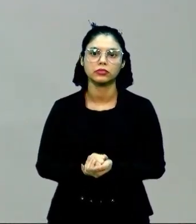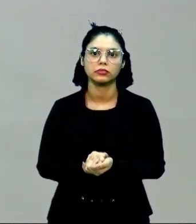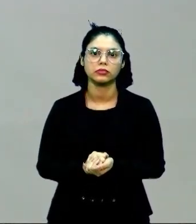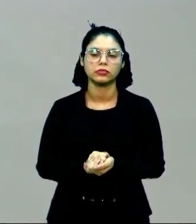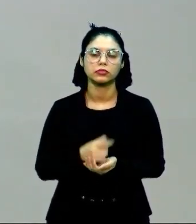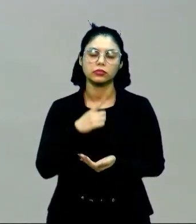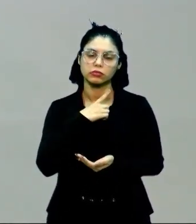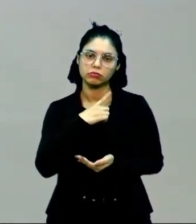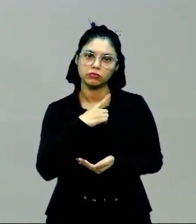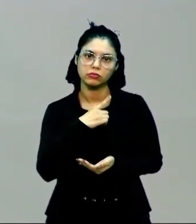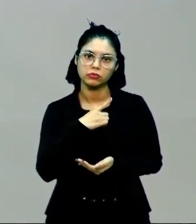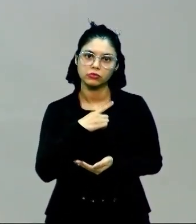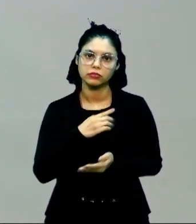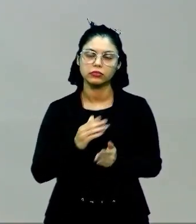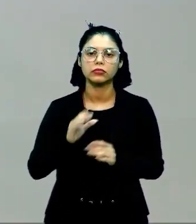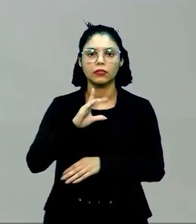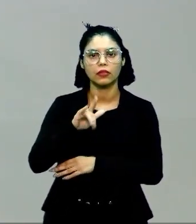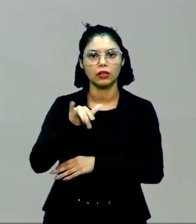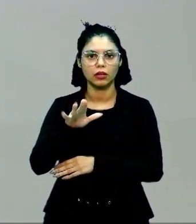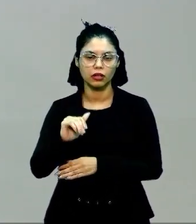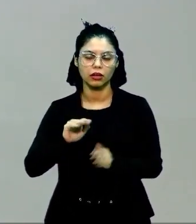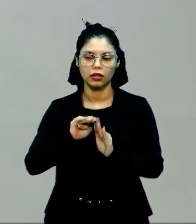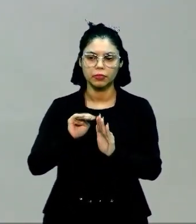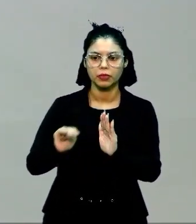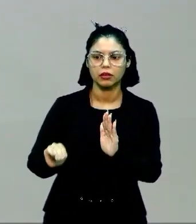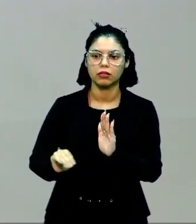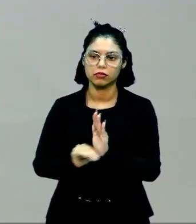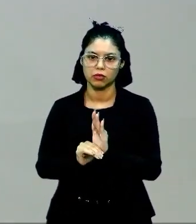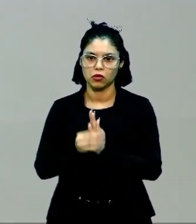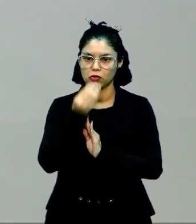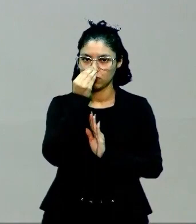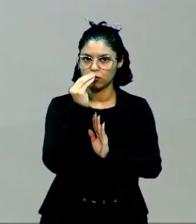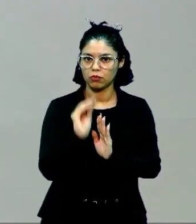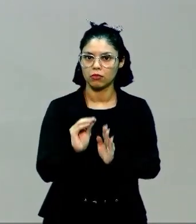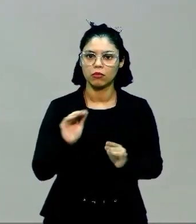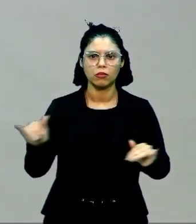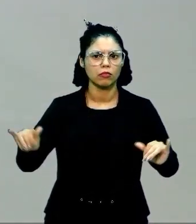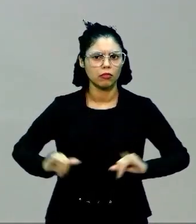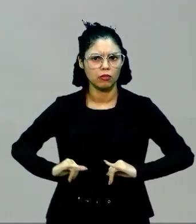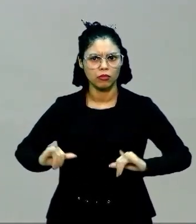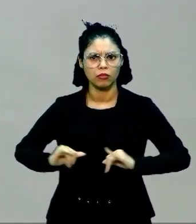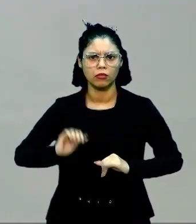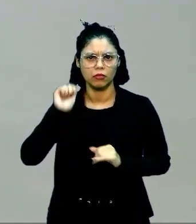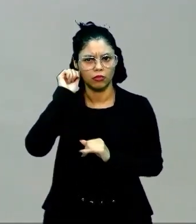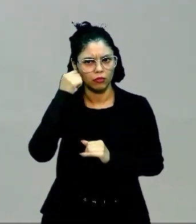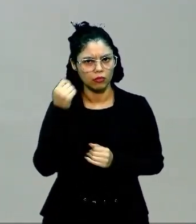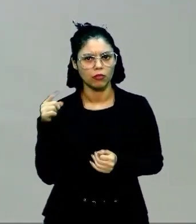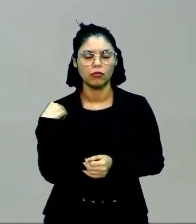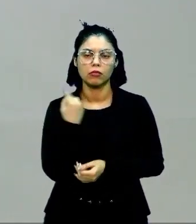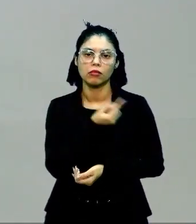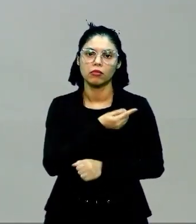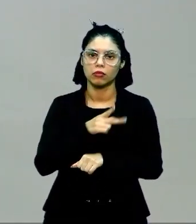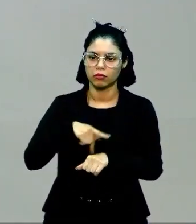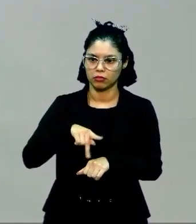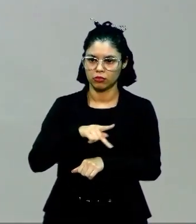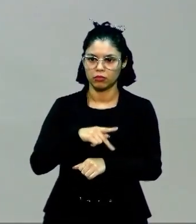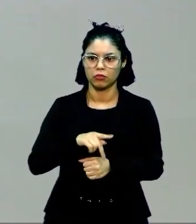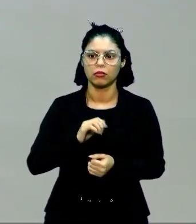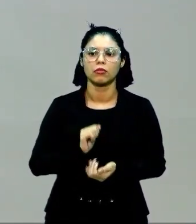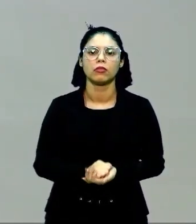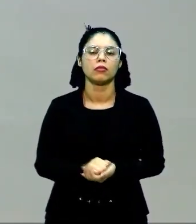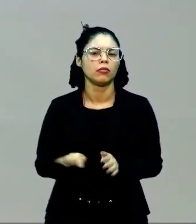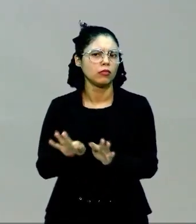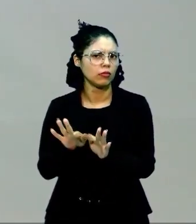classe baixa. Eu tenho que entender a discriminação sofrida por pessoas negras no nosso país. E